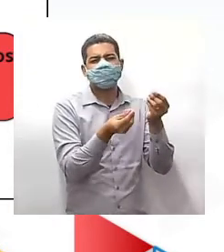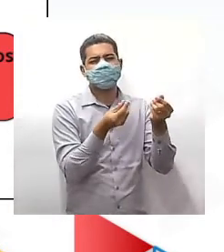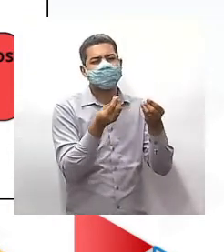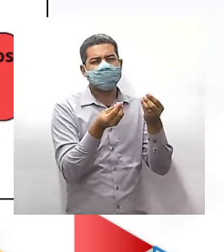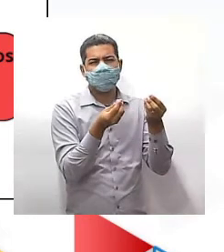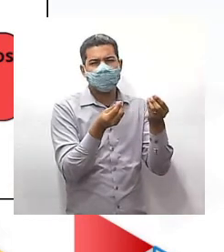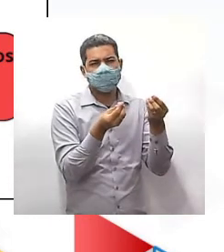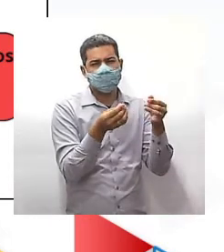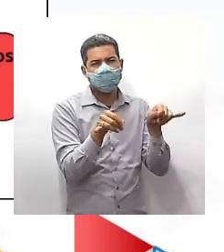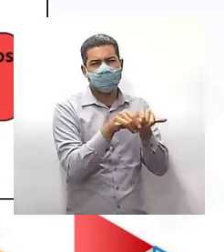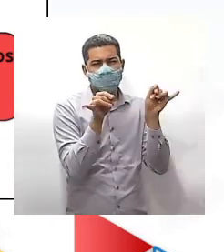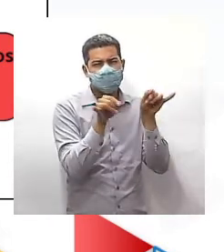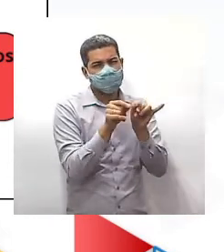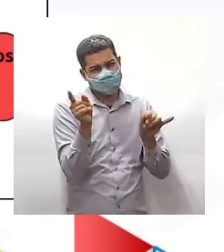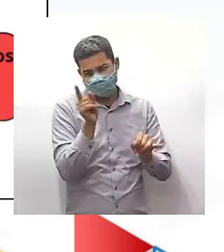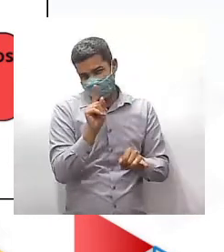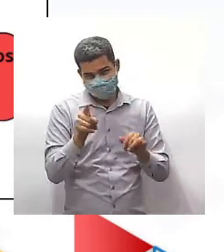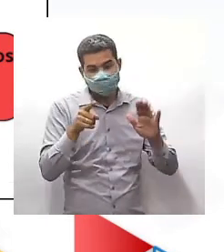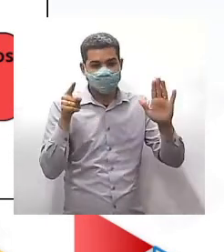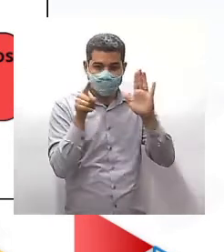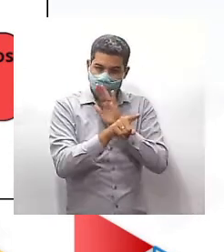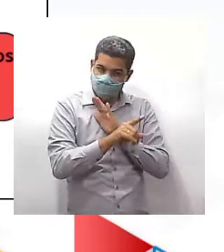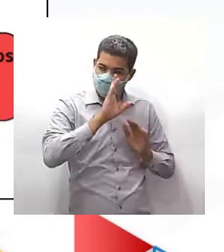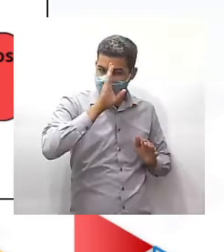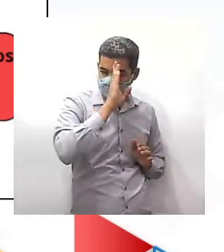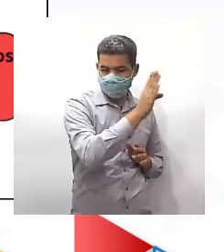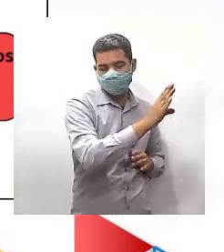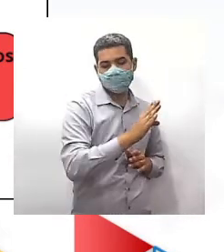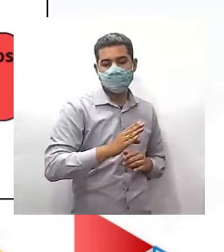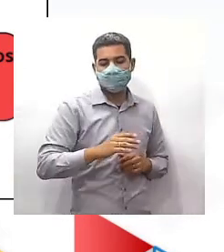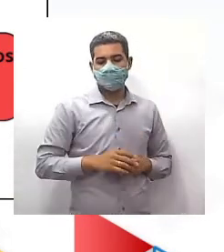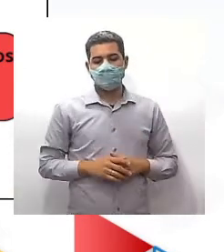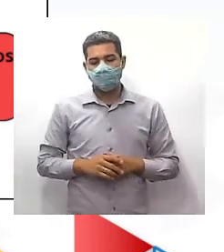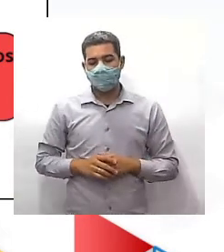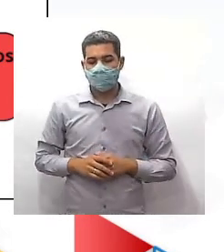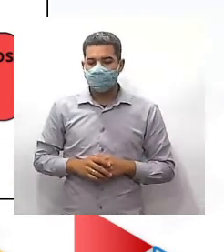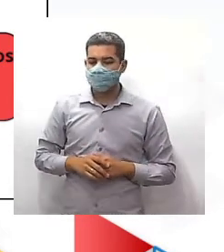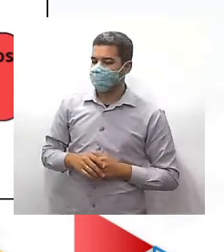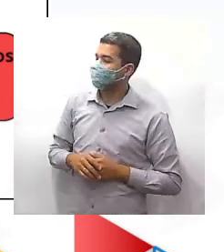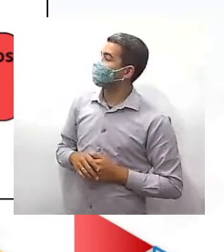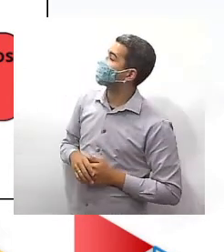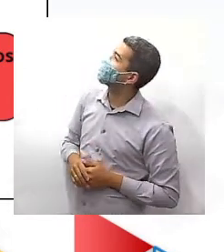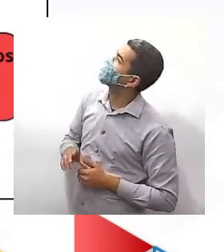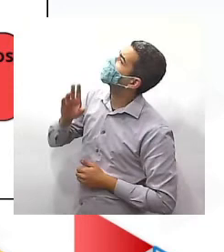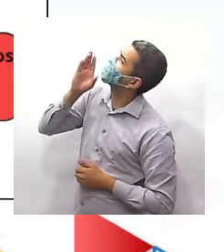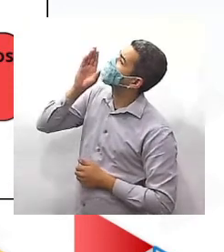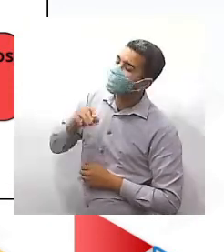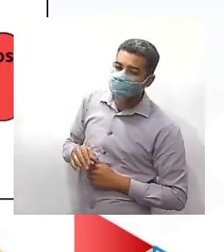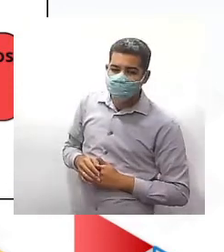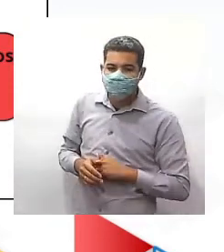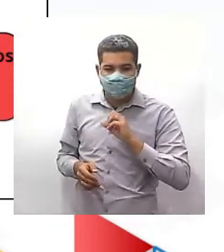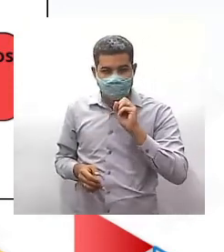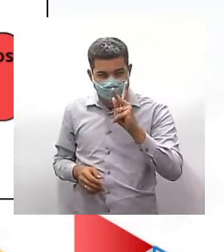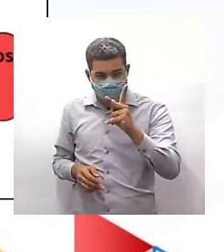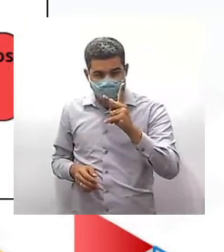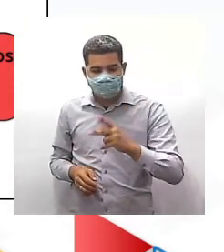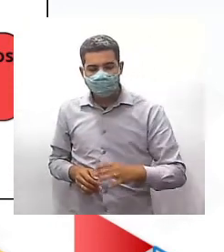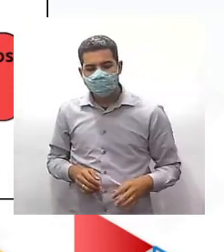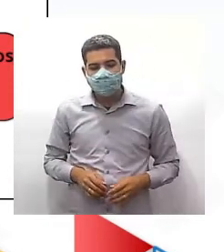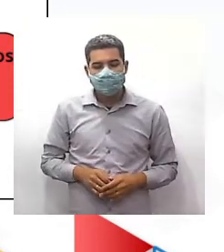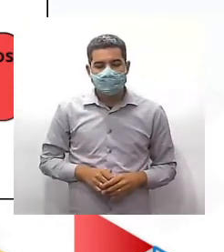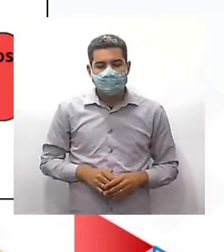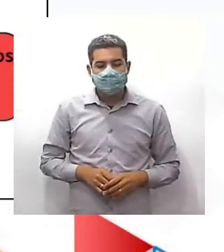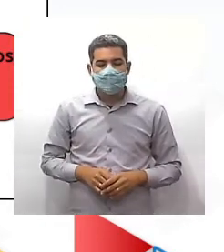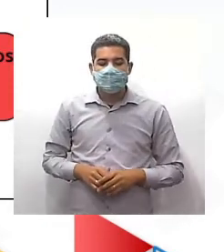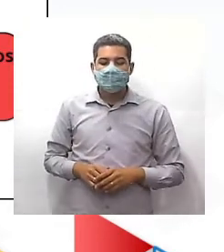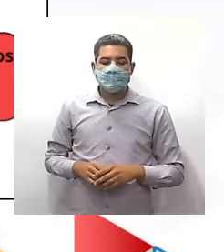obter resultados estranhos, ok? Então pode ser um questionário, uma entrevista dentro da própria população, tá?